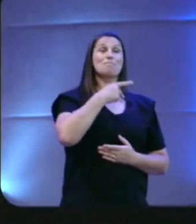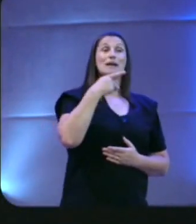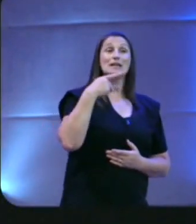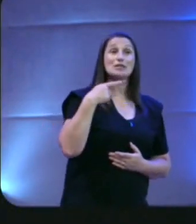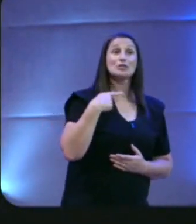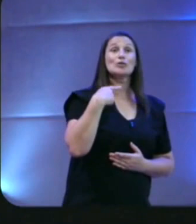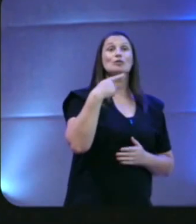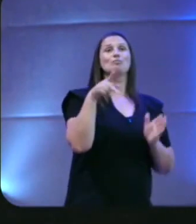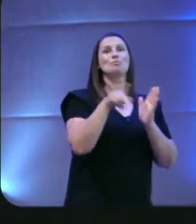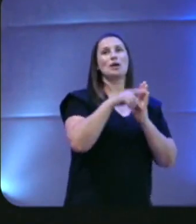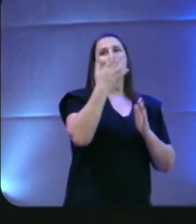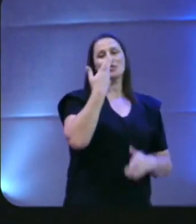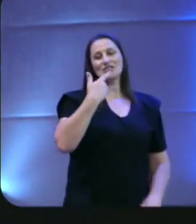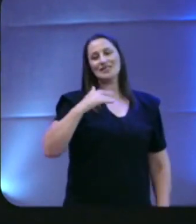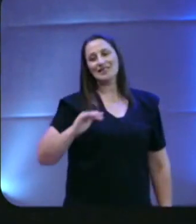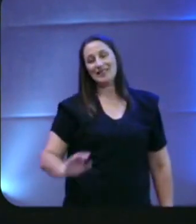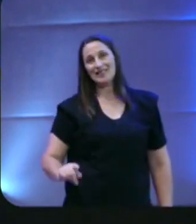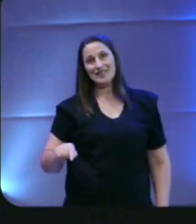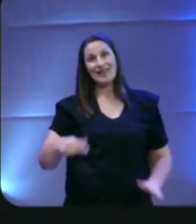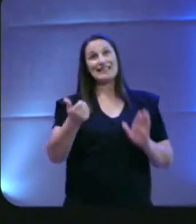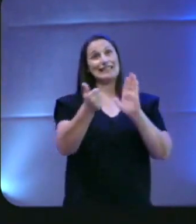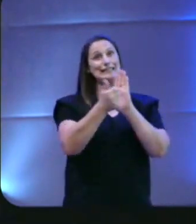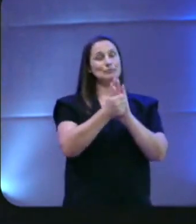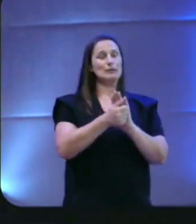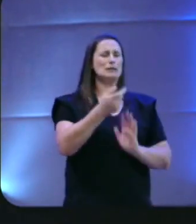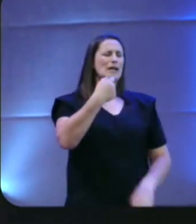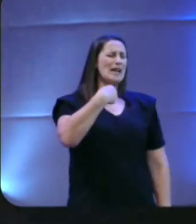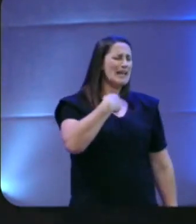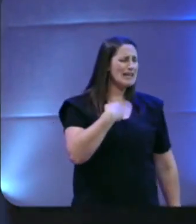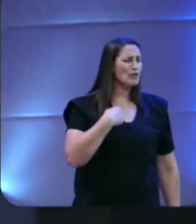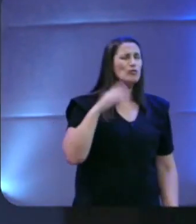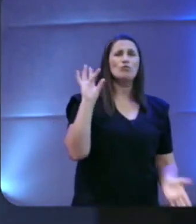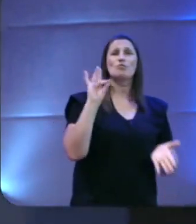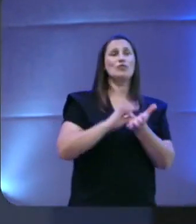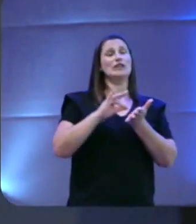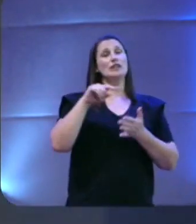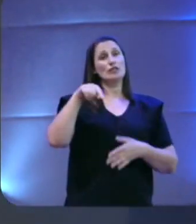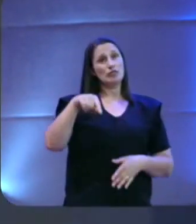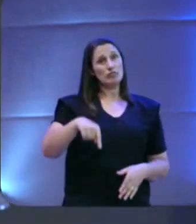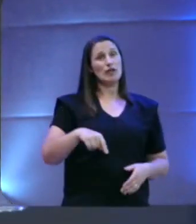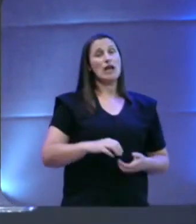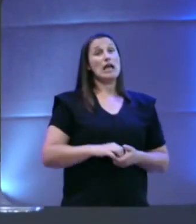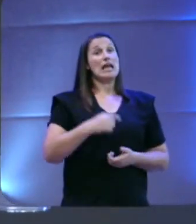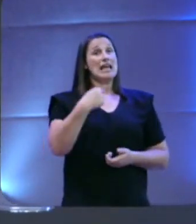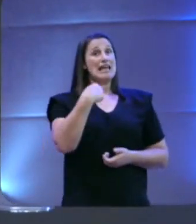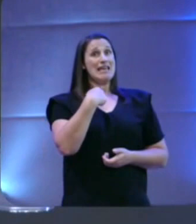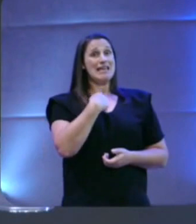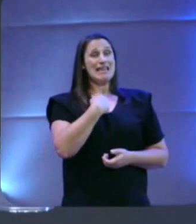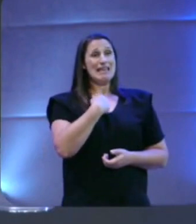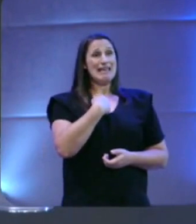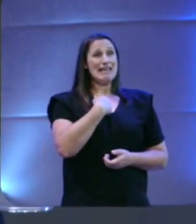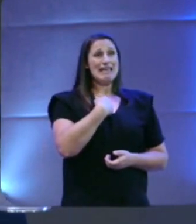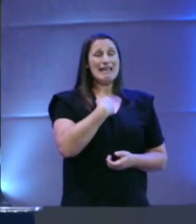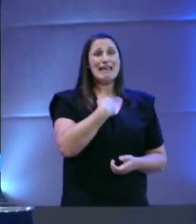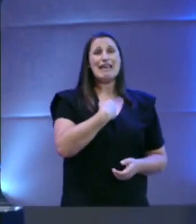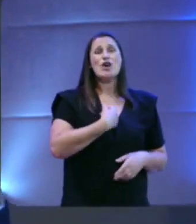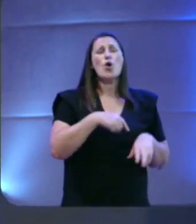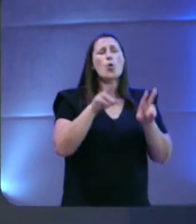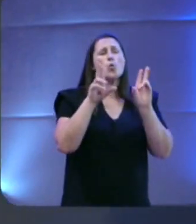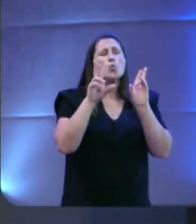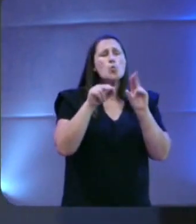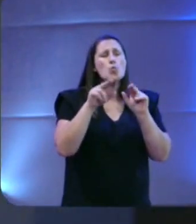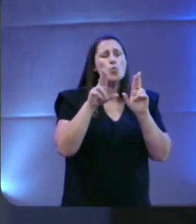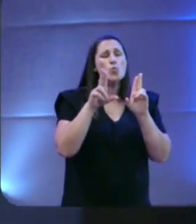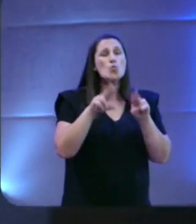igreja. E, gente, eu sou sincero com vocês aqui, o mais sincero que eu posso ser. Não passava pelo meu radar, não estava nos